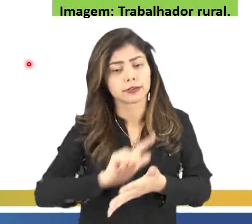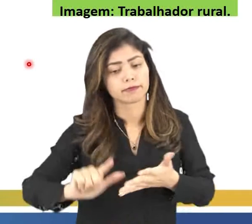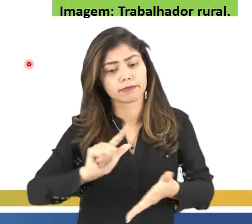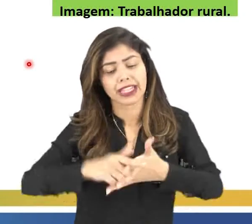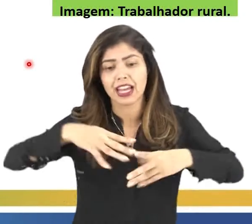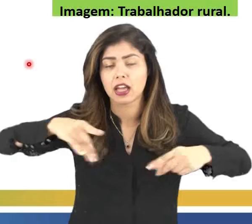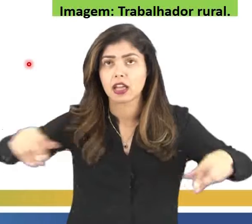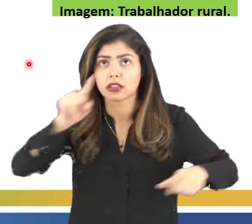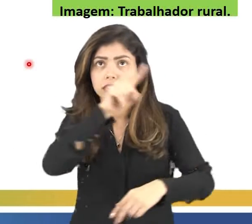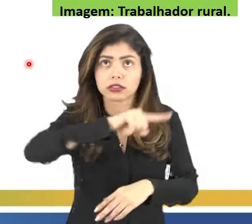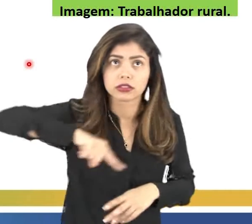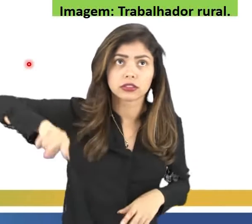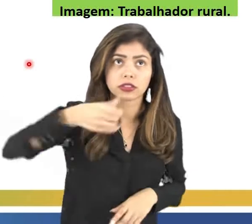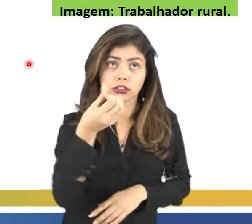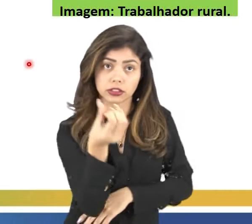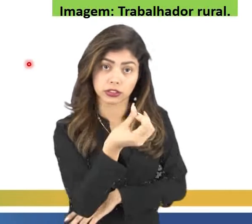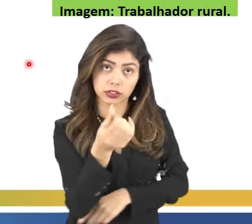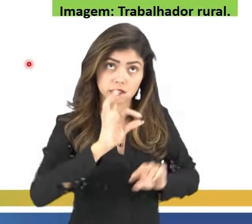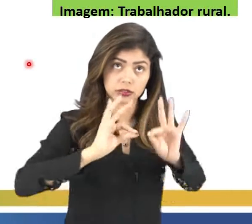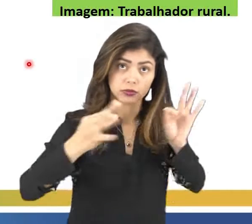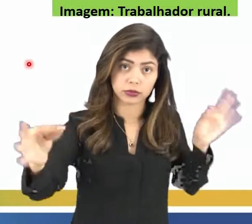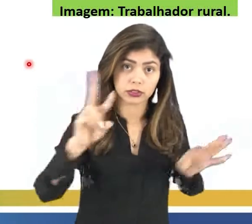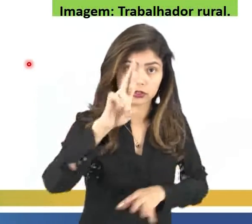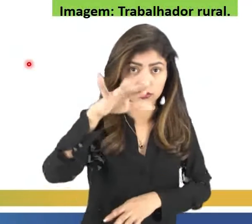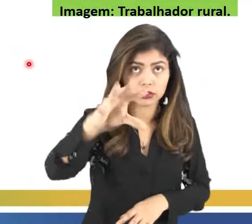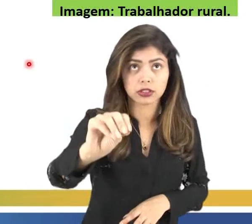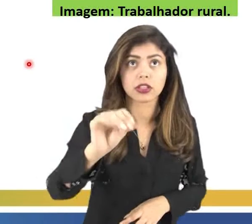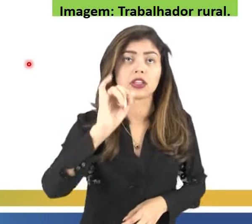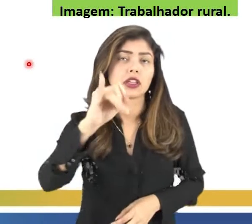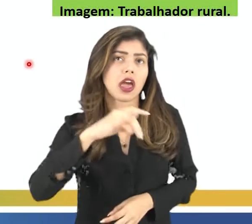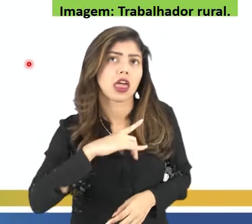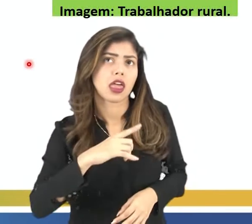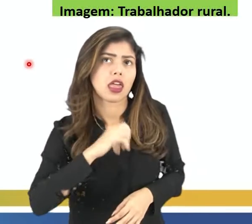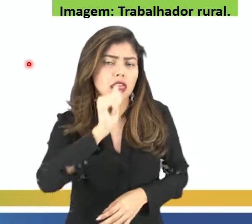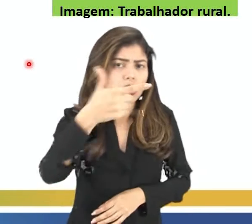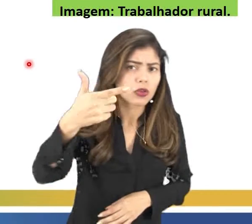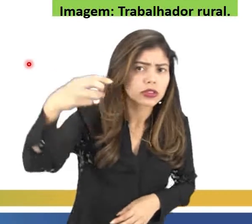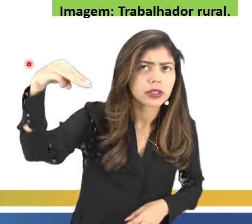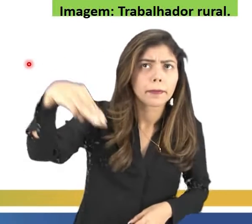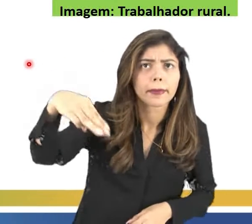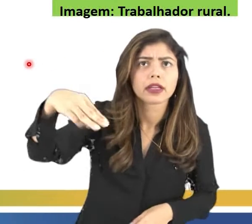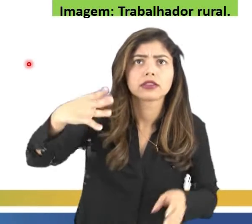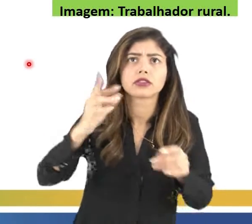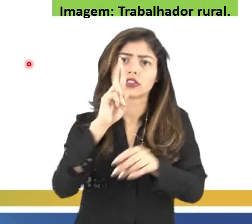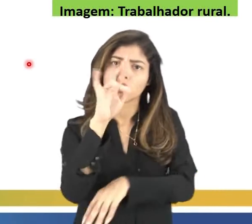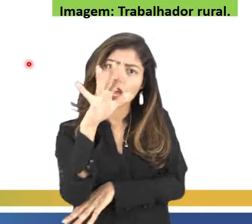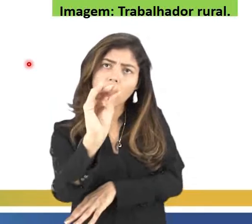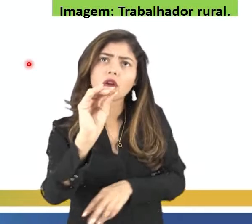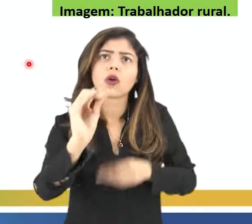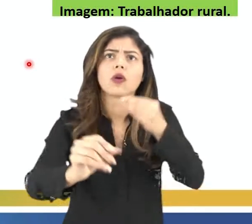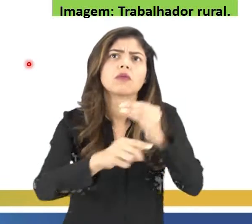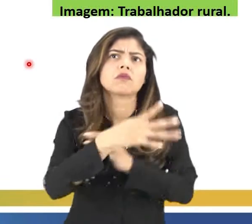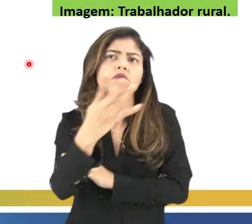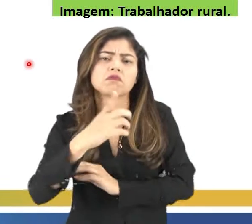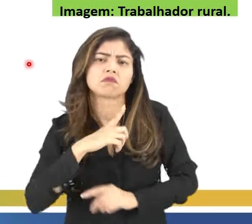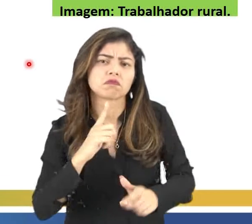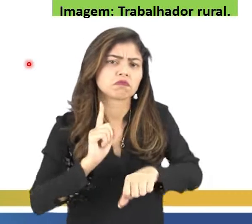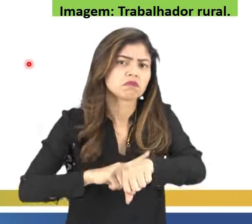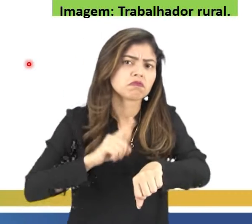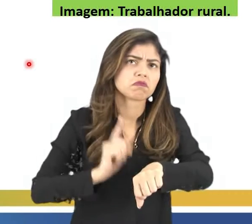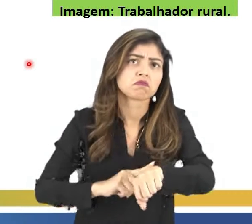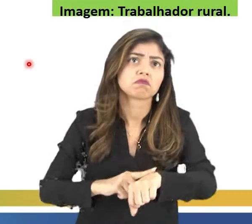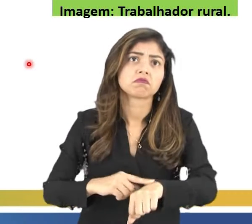limpar um terreno circular de 6 metros de raio. Se o terreno tivesse 12 metros de raio, quanto